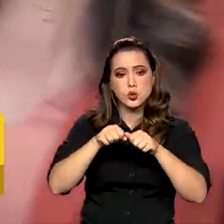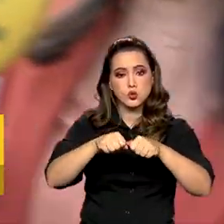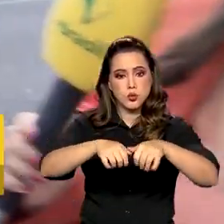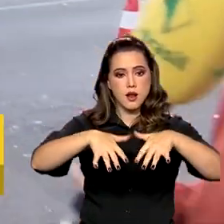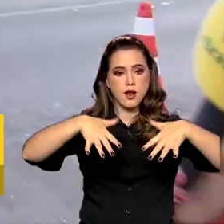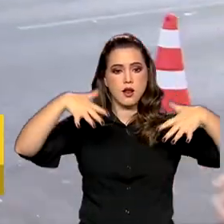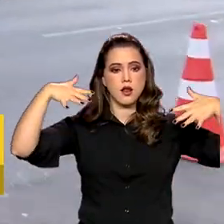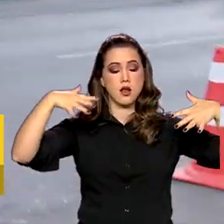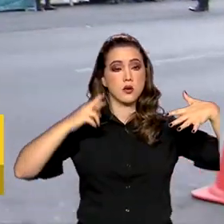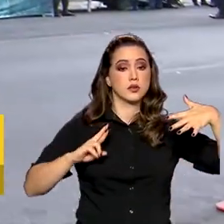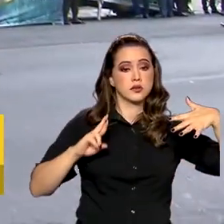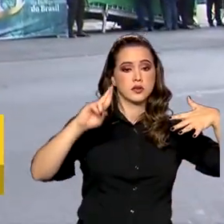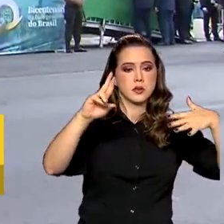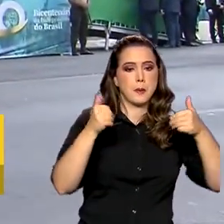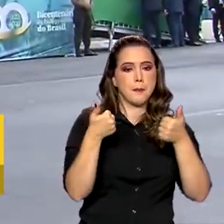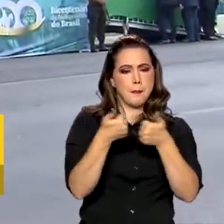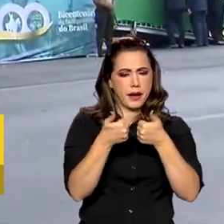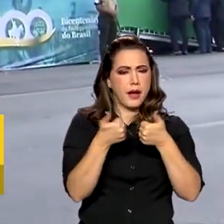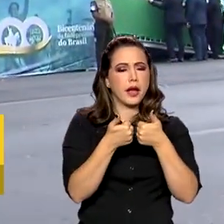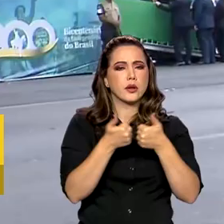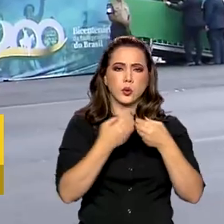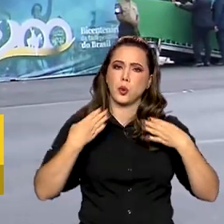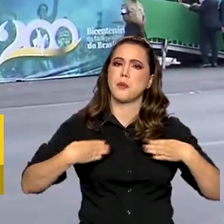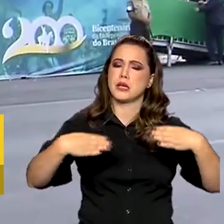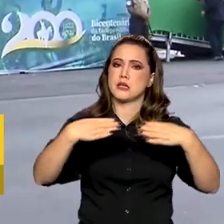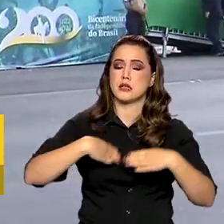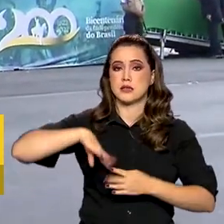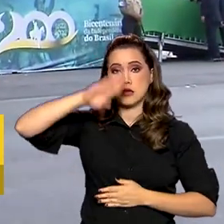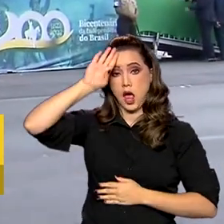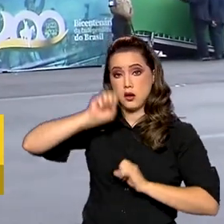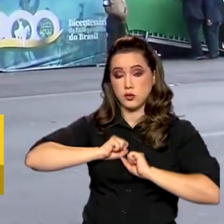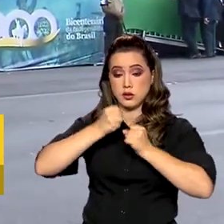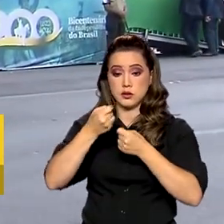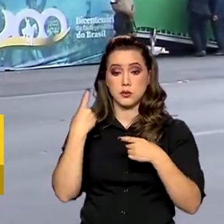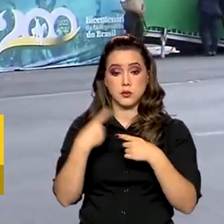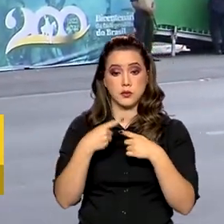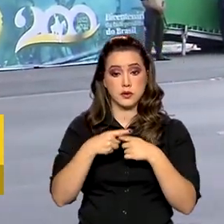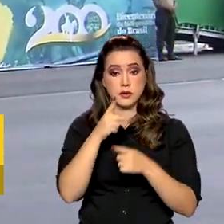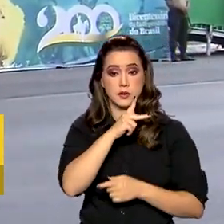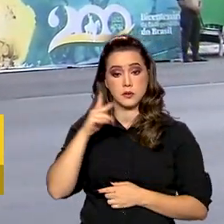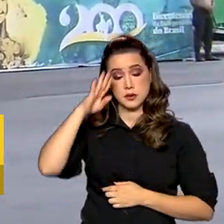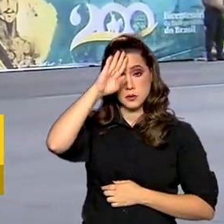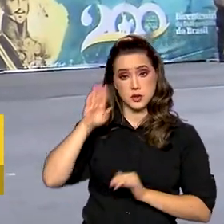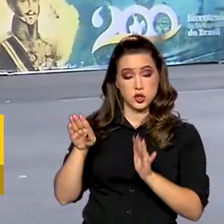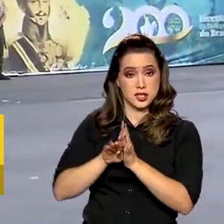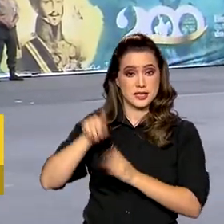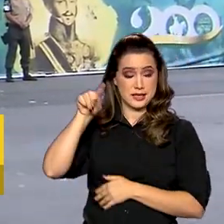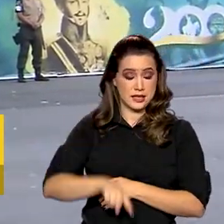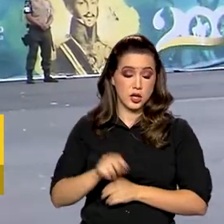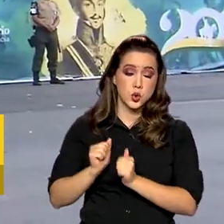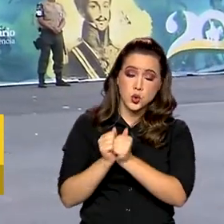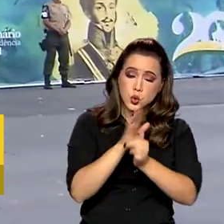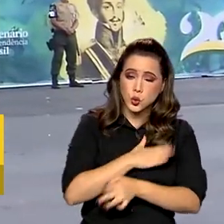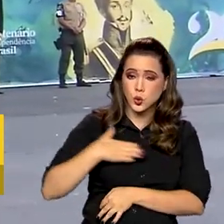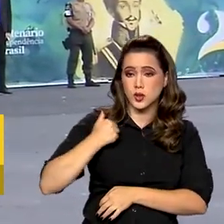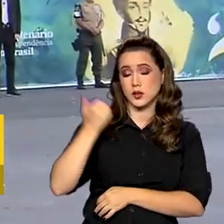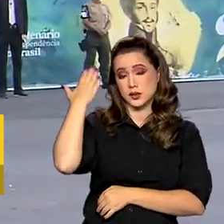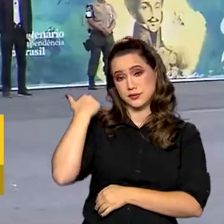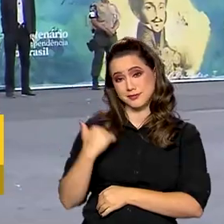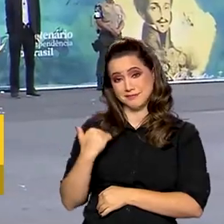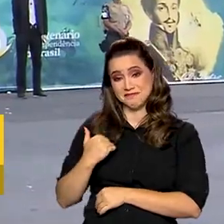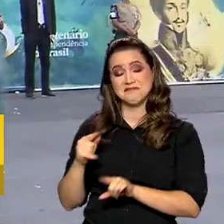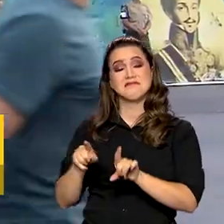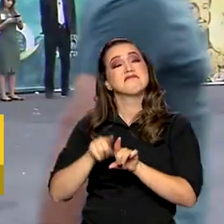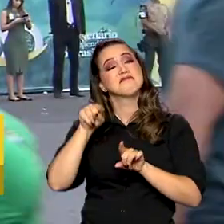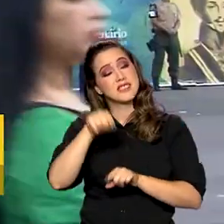frente ao Ministério da Defesa. Esse local, ele é importante porque é bem aqui que o presidente Jair Bolsonaro deve chegar, acompanhado da primeira-dama, Michele